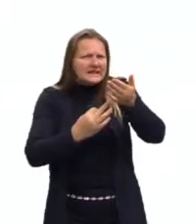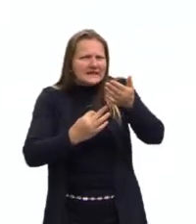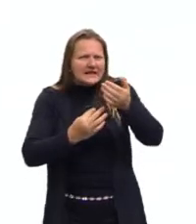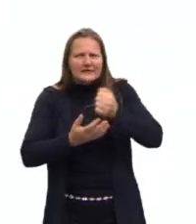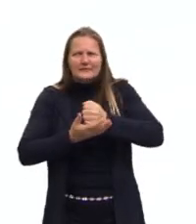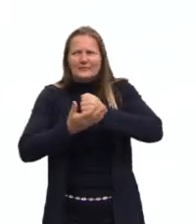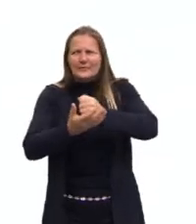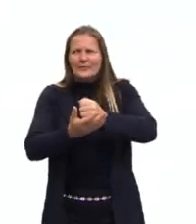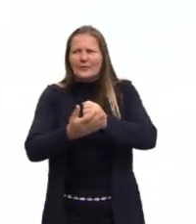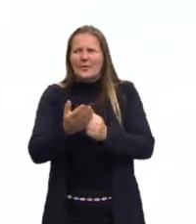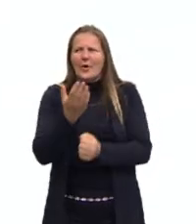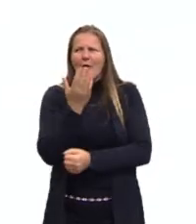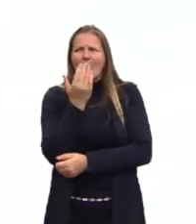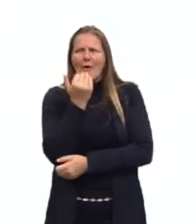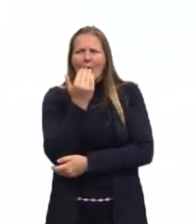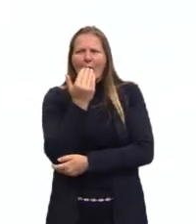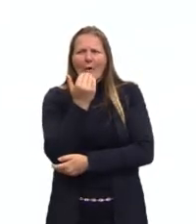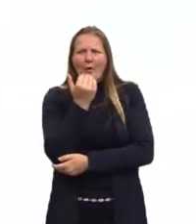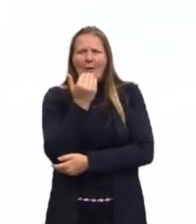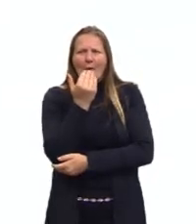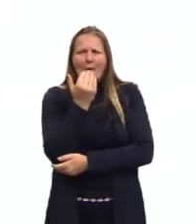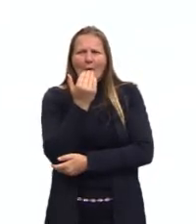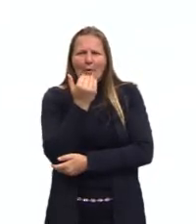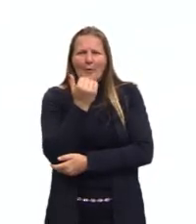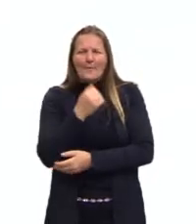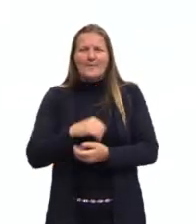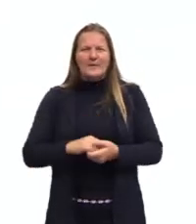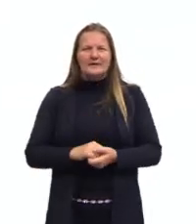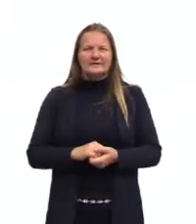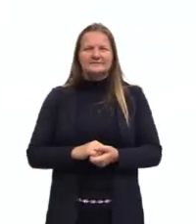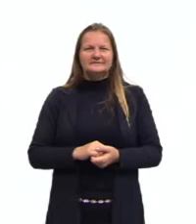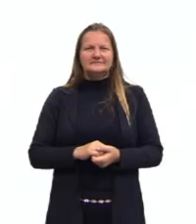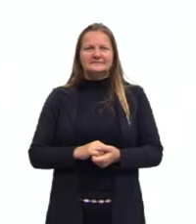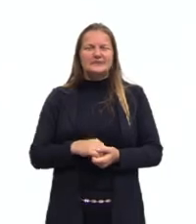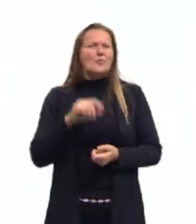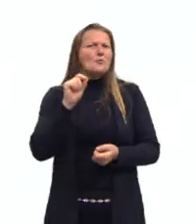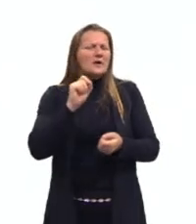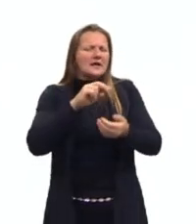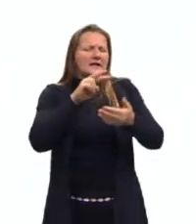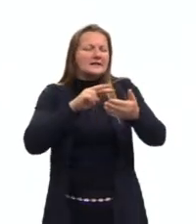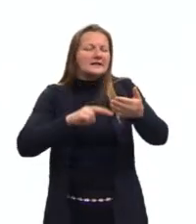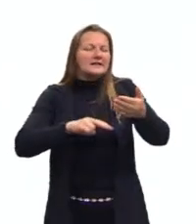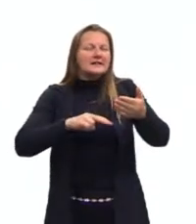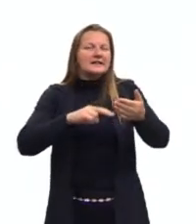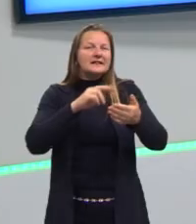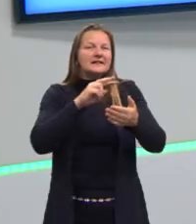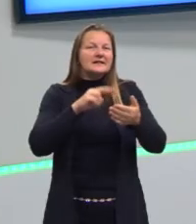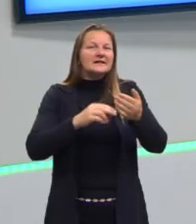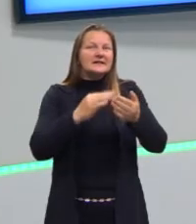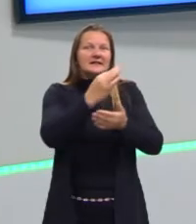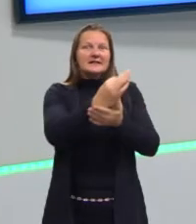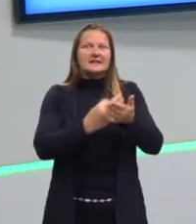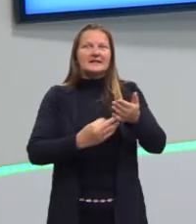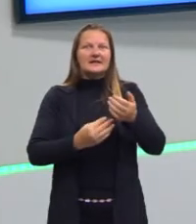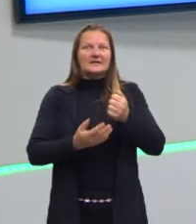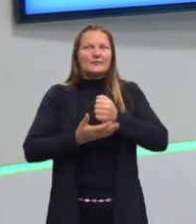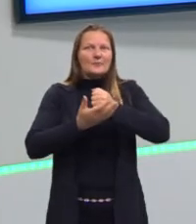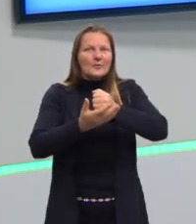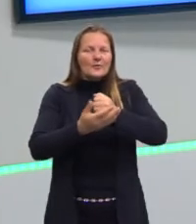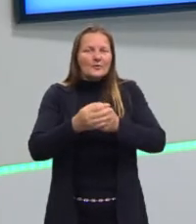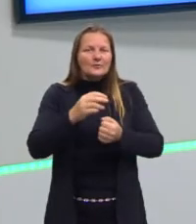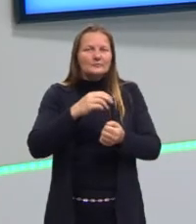uau e agora o garfo de tá em dúvida ele não sabe o que que é texto de apoio a gente vai ter que ajudar temos um problema